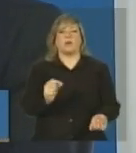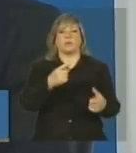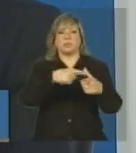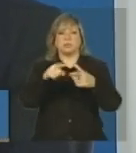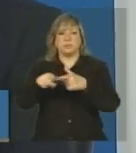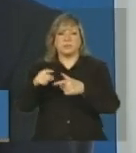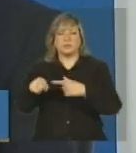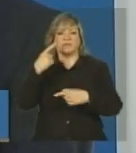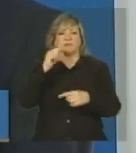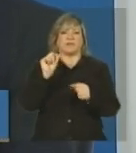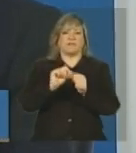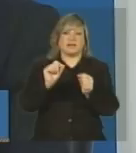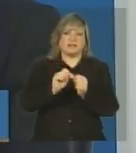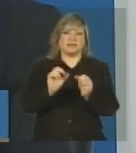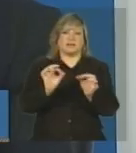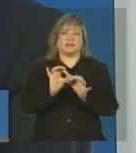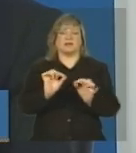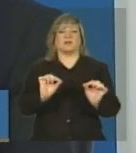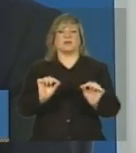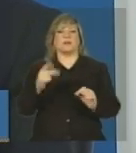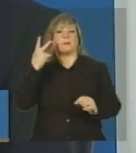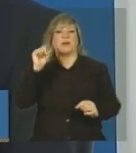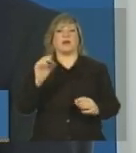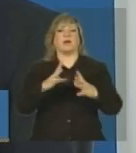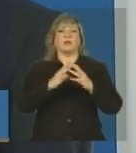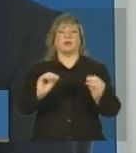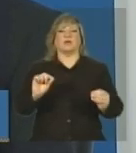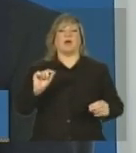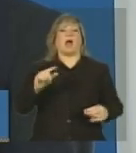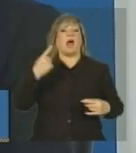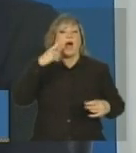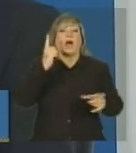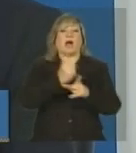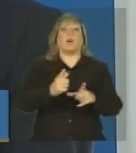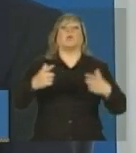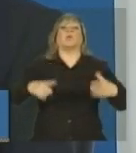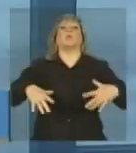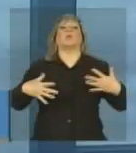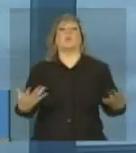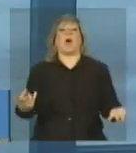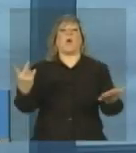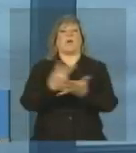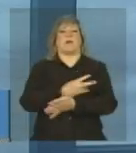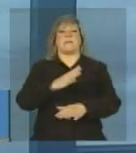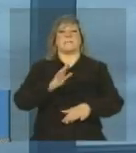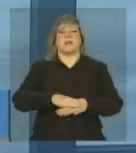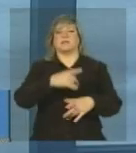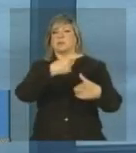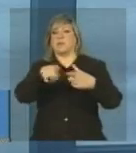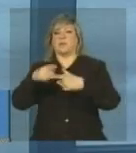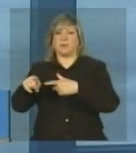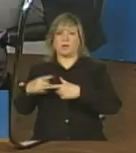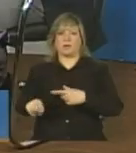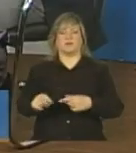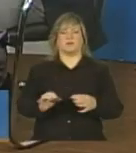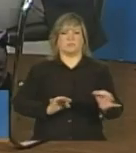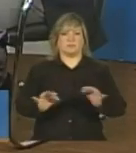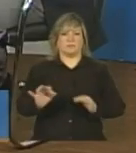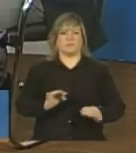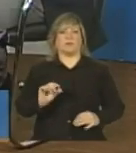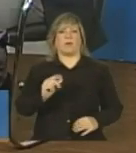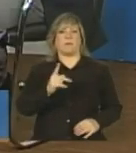quais procedimentos em geral que levam a gente a identificar onde acontece mais irregularidade e poder atuar de uma forma também